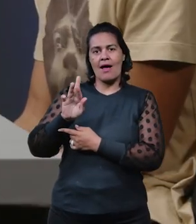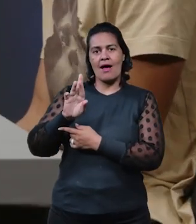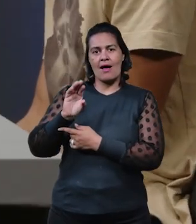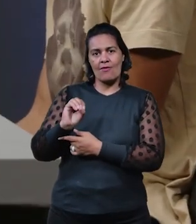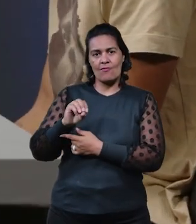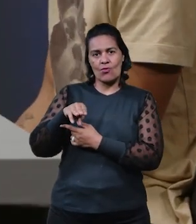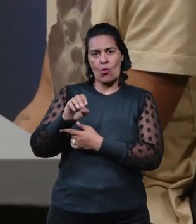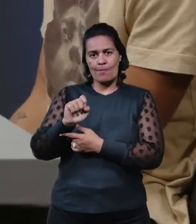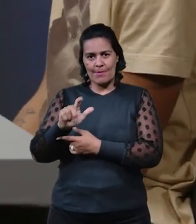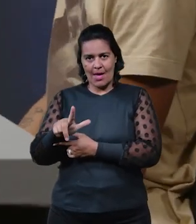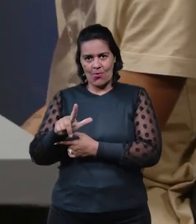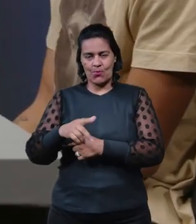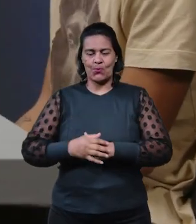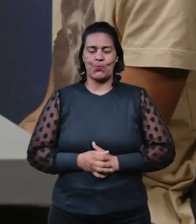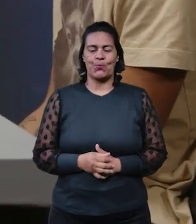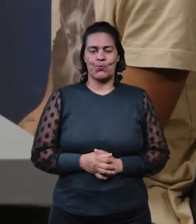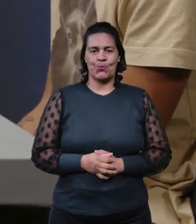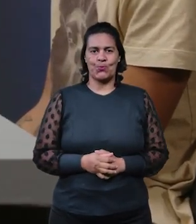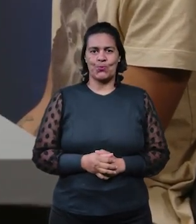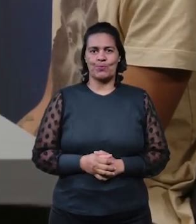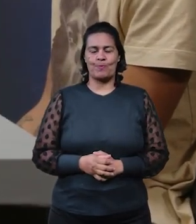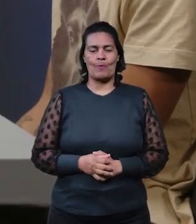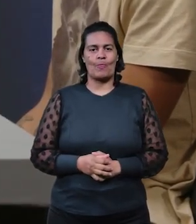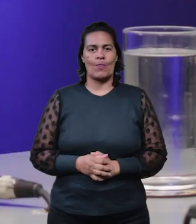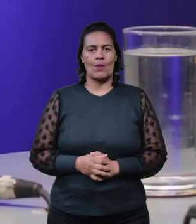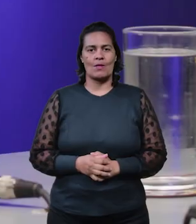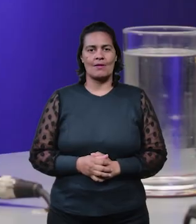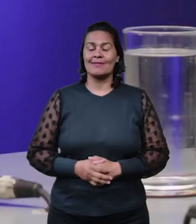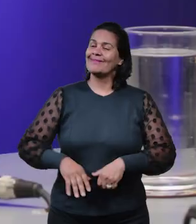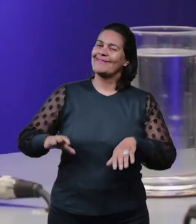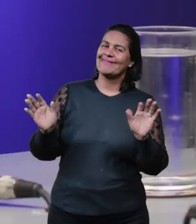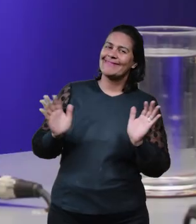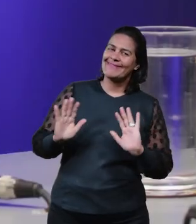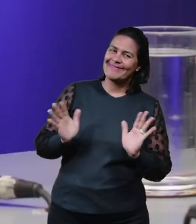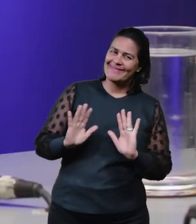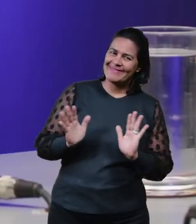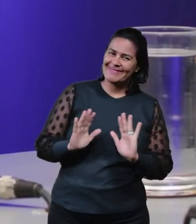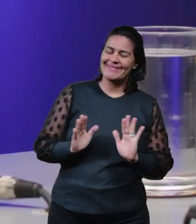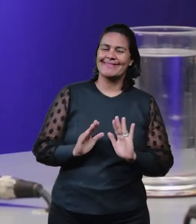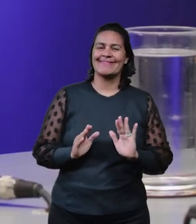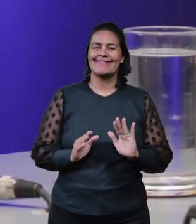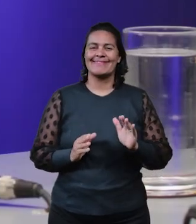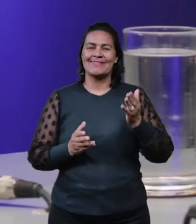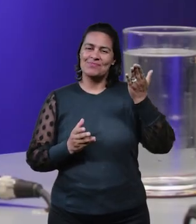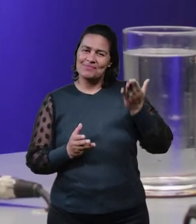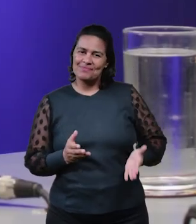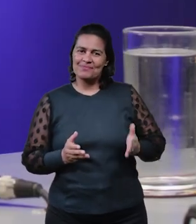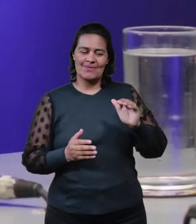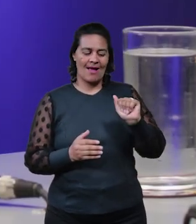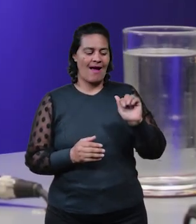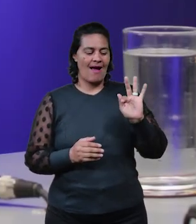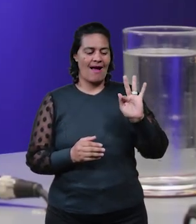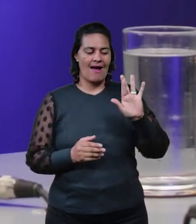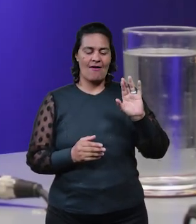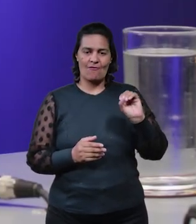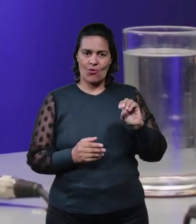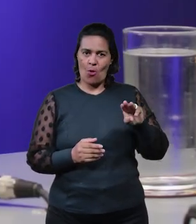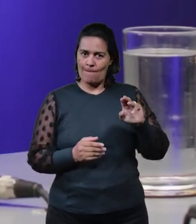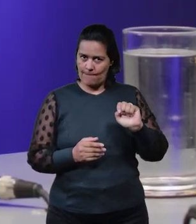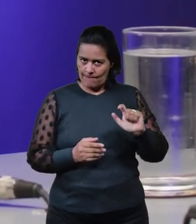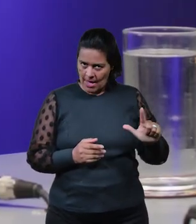apresente. Oi, gente, eu sou a Afromel. Eu sou uma mulher negra, alta, uso